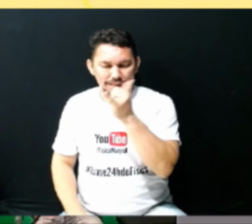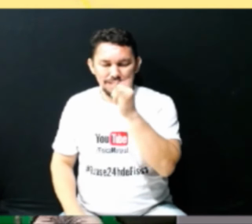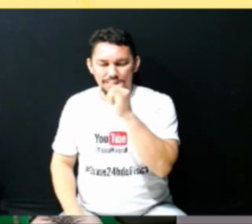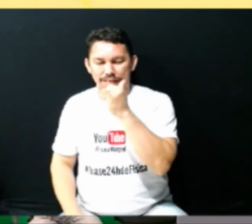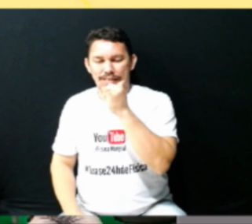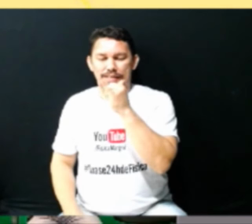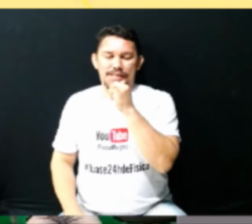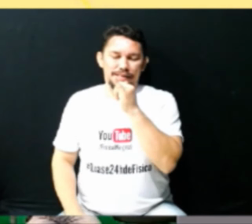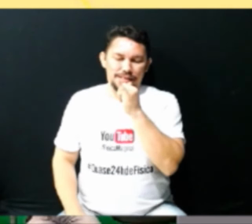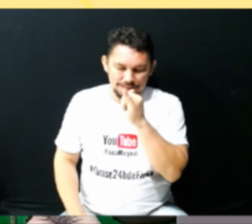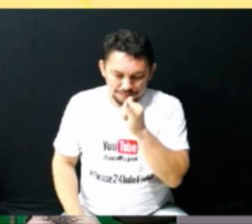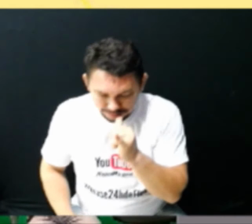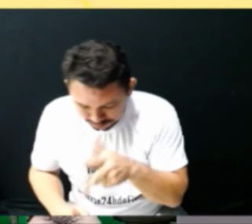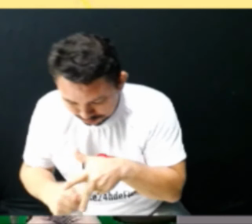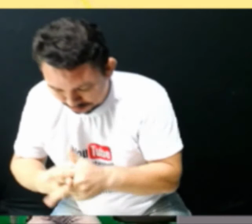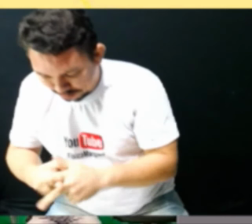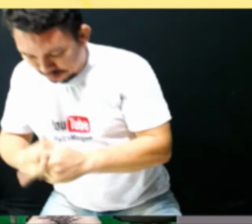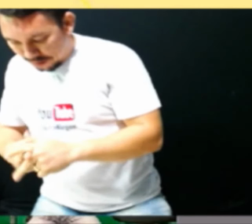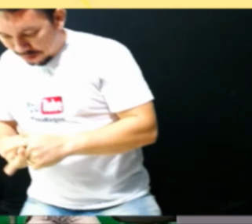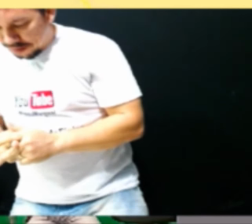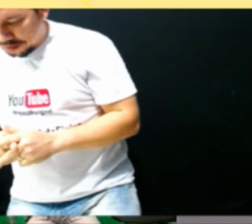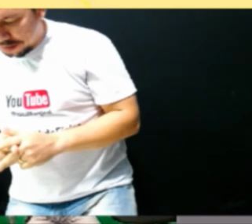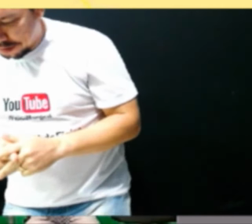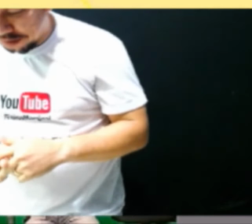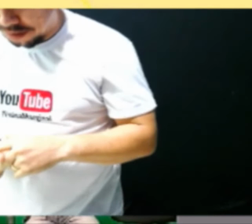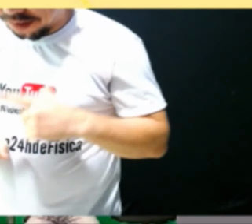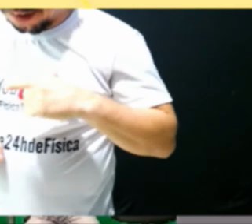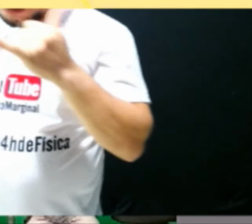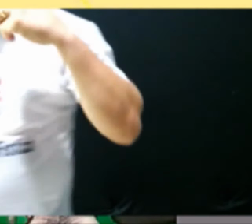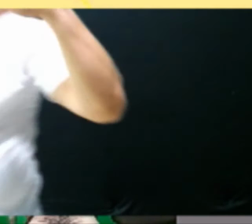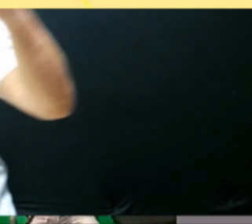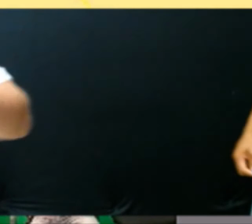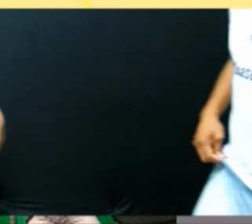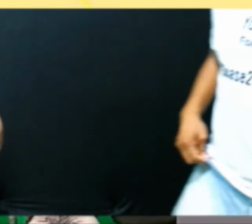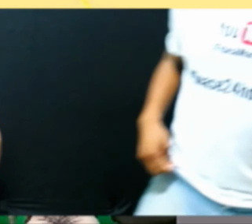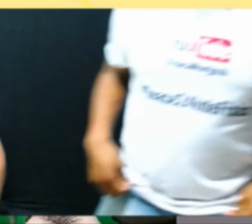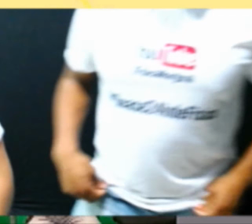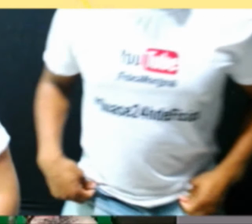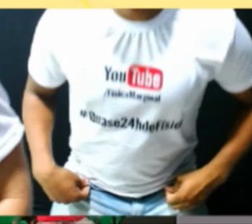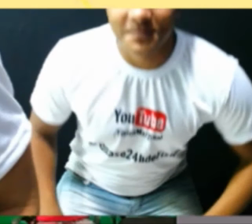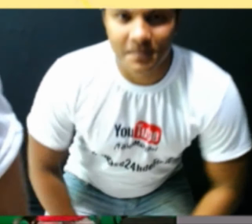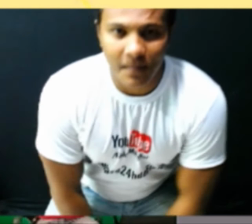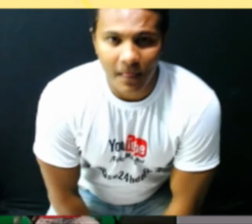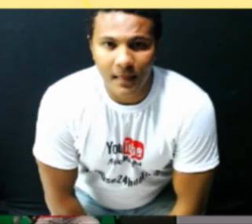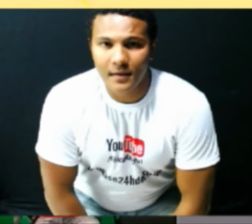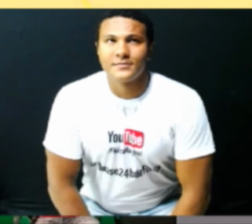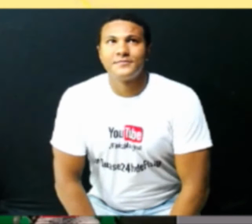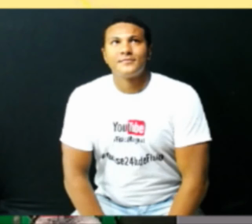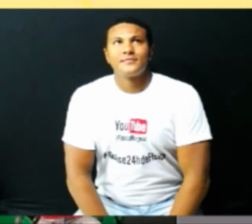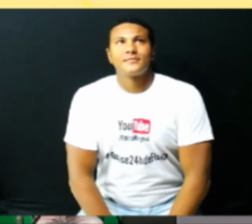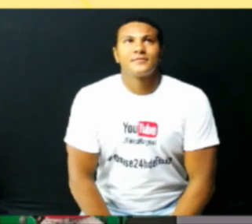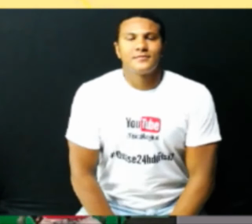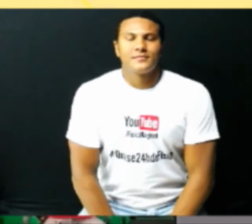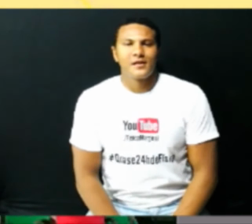sendo convertida em energia elétrica. Uma usina termonuclear, ele não tem aqui, por exemplo, mas termonuclear